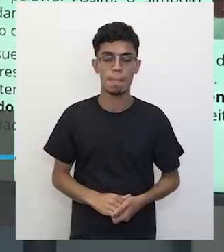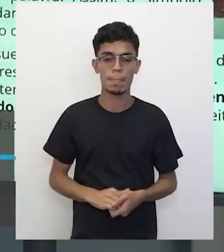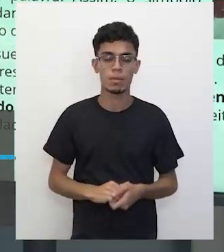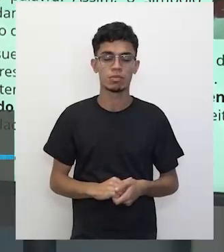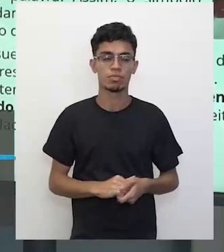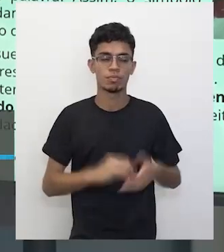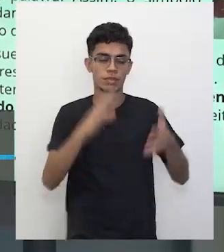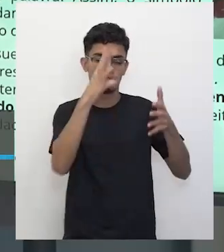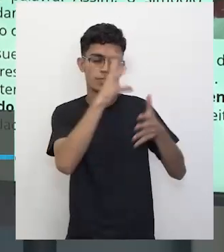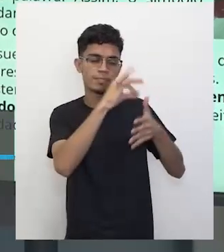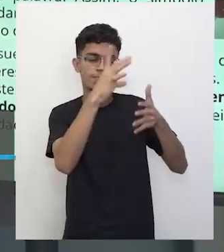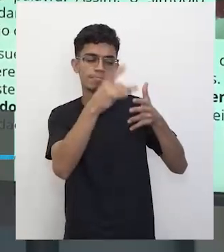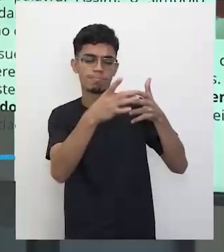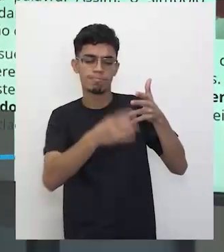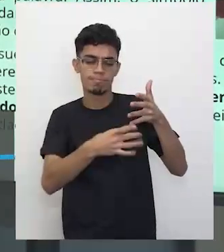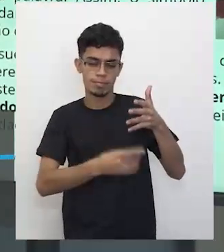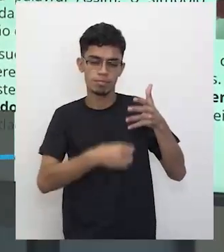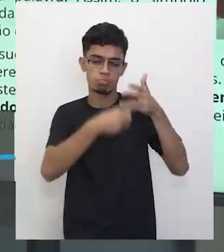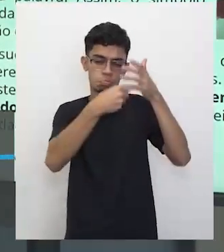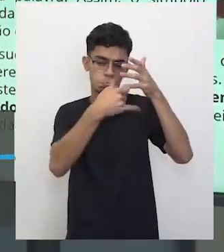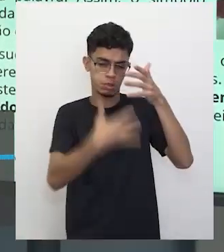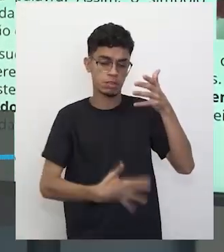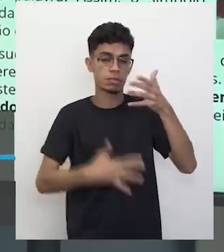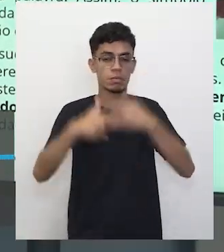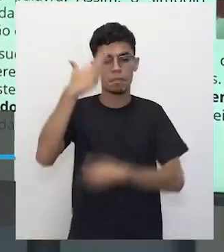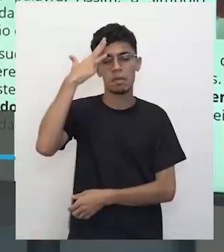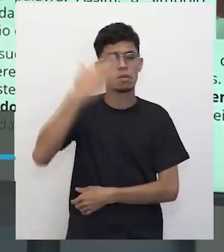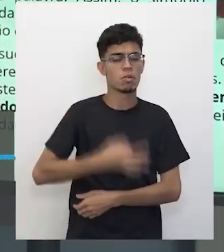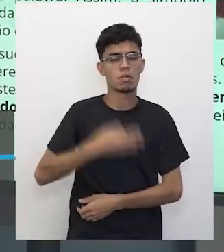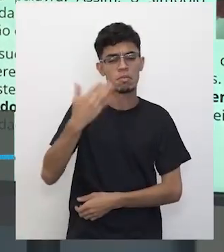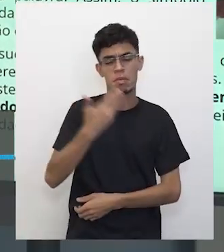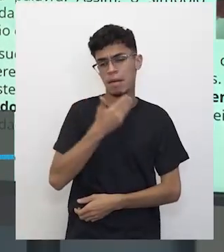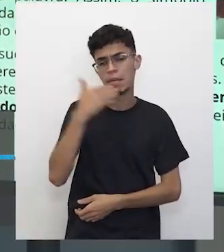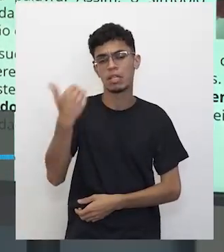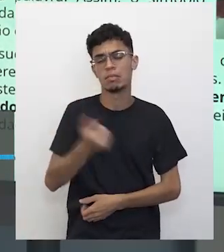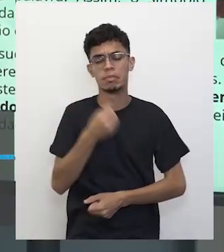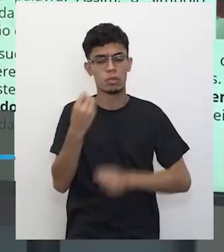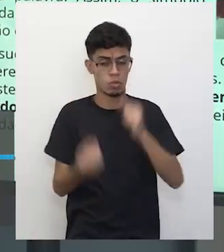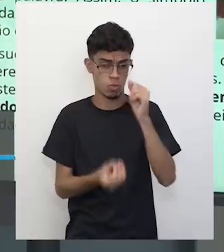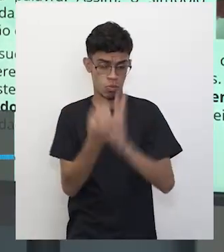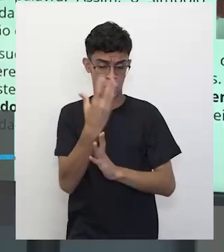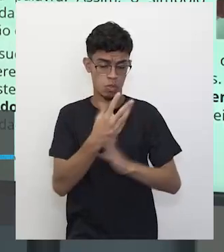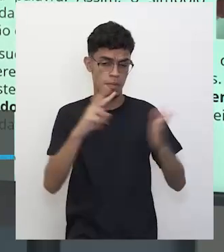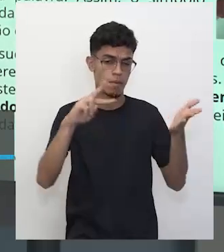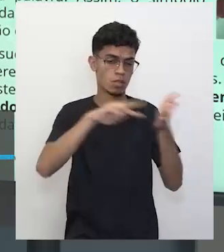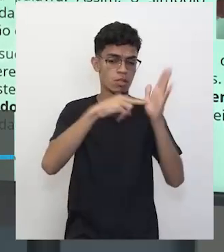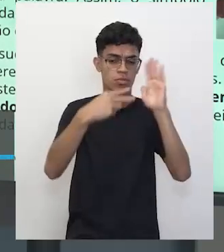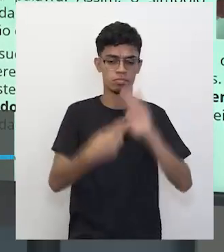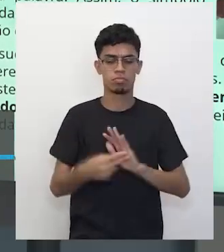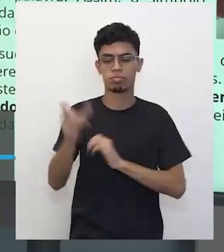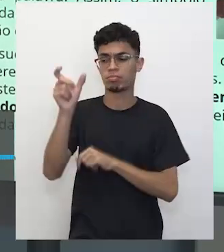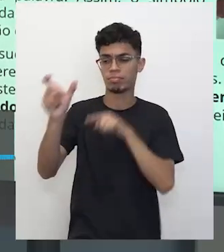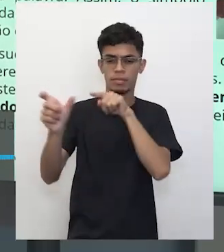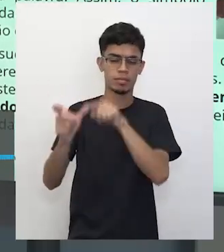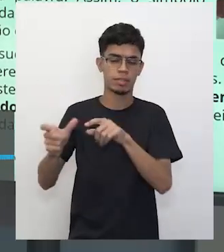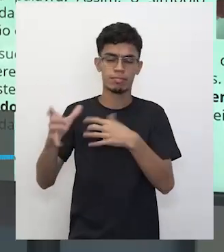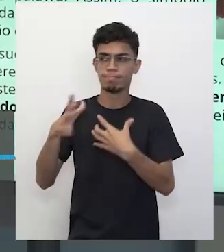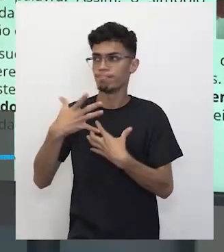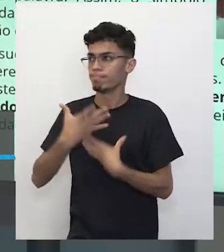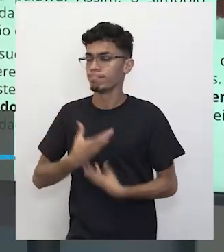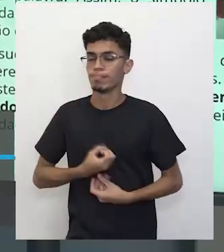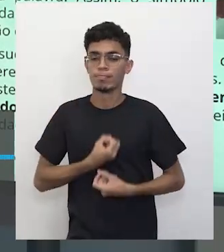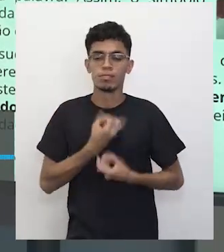os significados que nós temos no mundo. E assim como nós construímos os significados através das palavras, dos gestos,